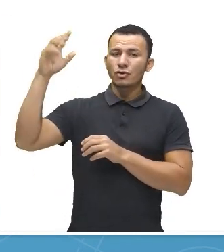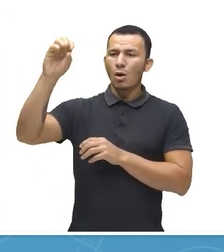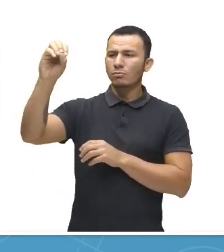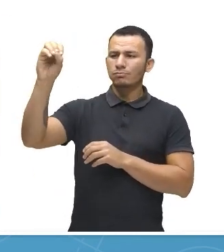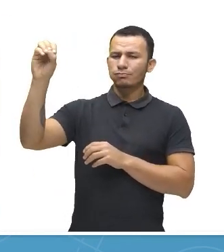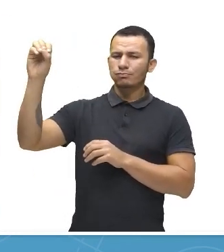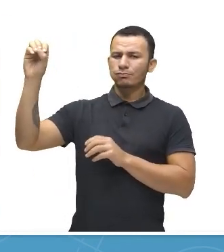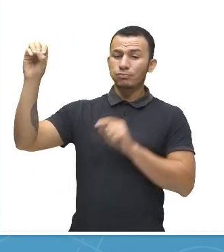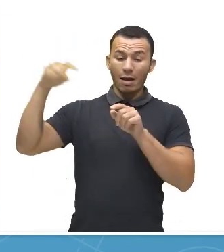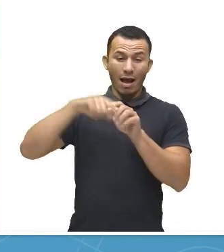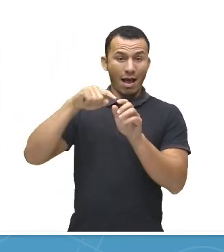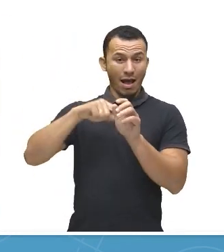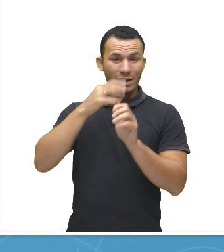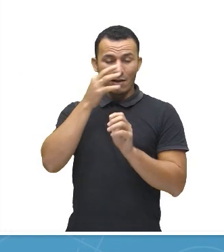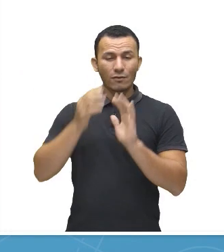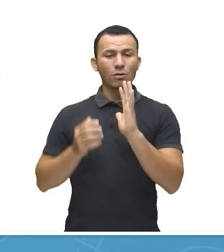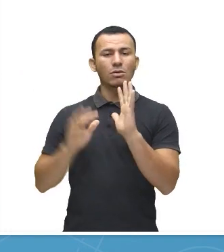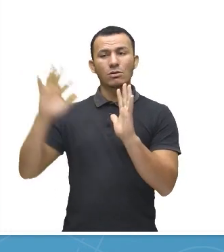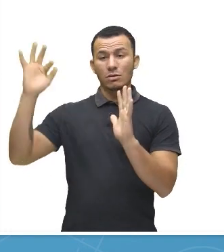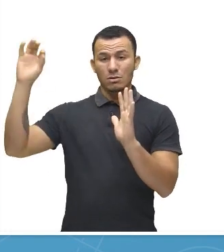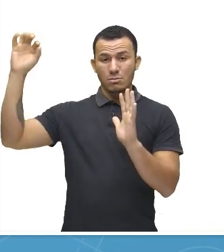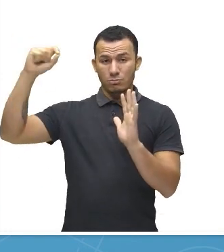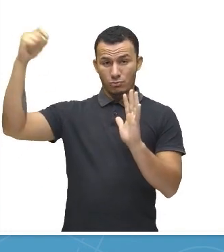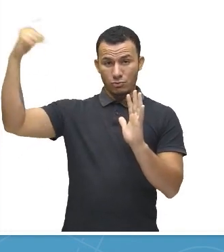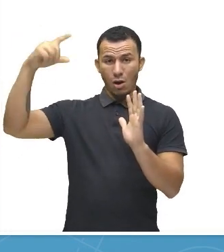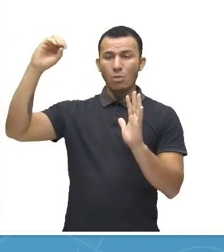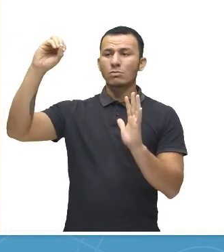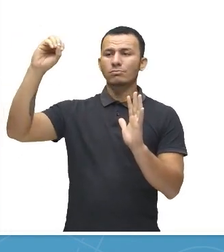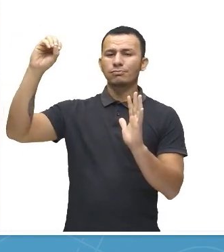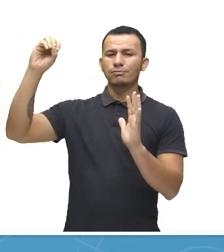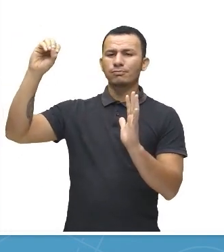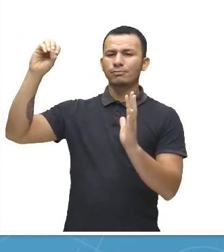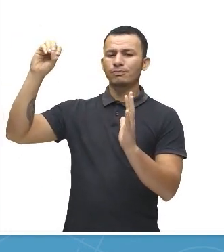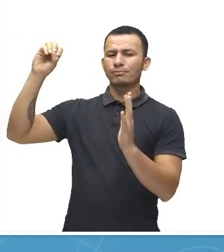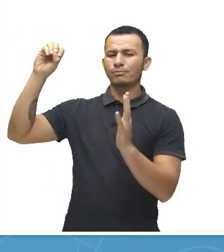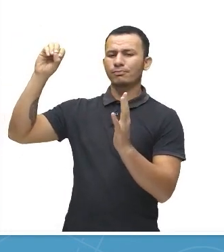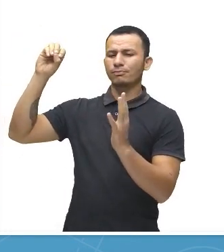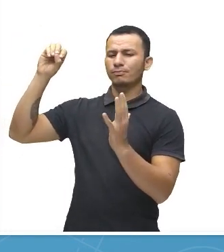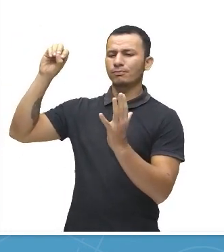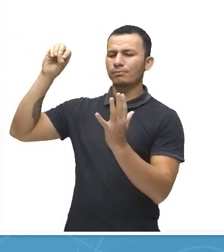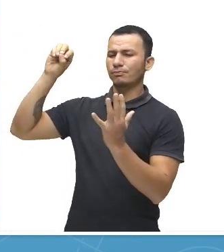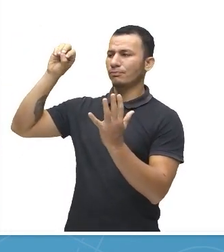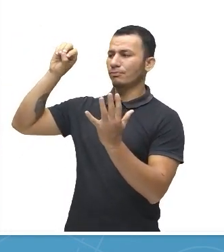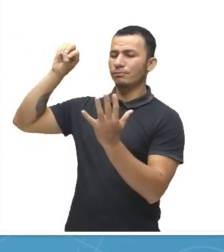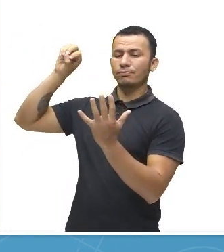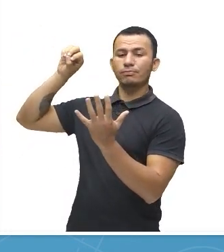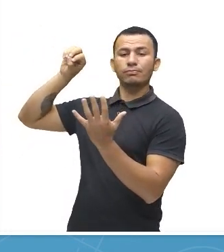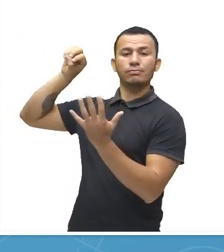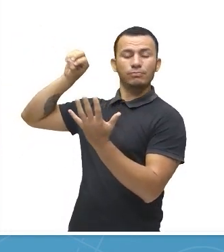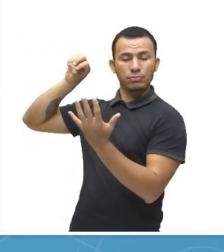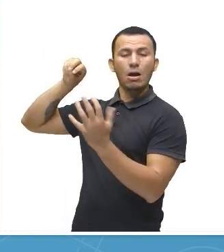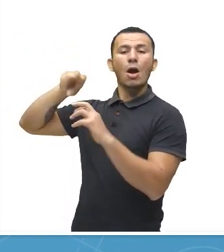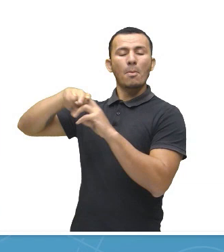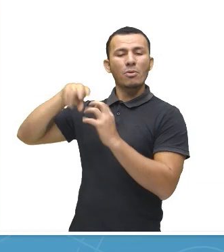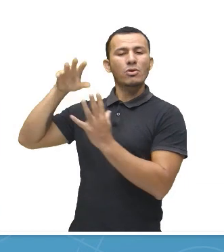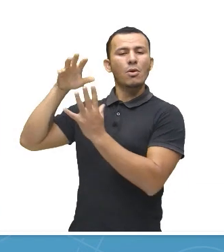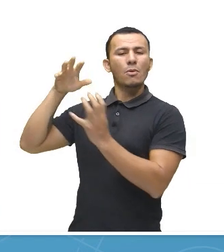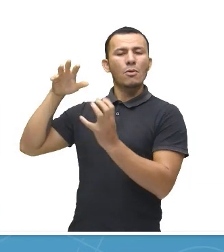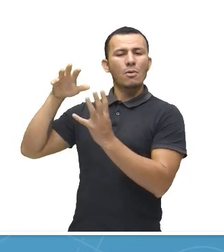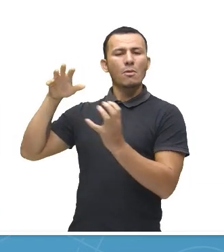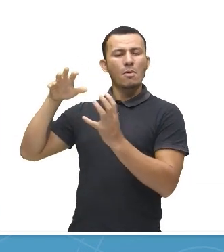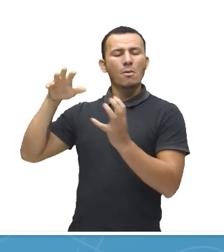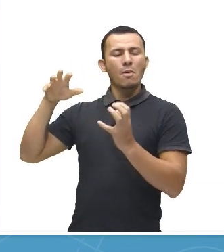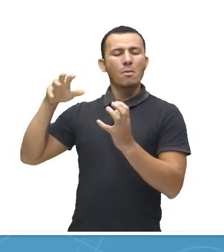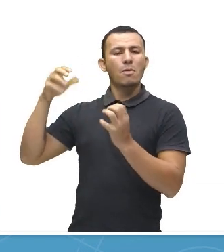passa, a florzinha, né, no caso o girassol, não tem esse nome por acaso, ele vai sempre procurando